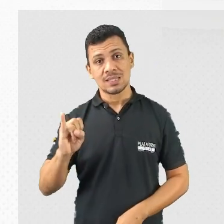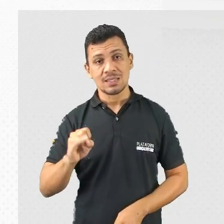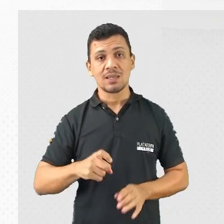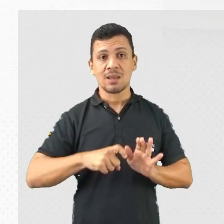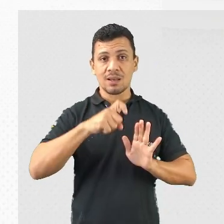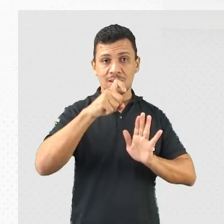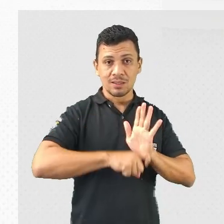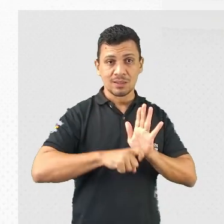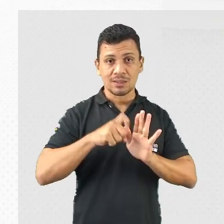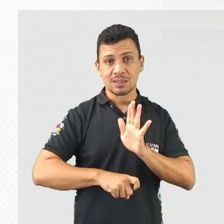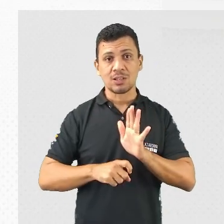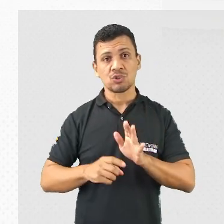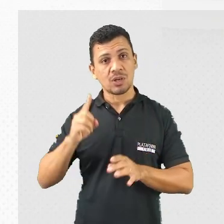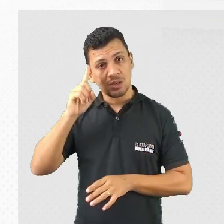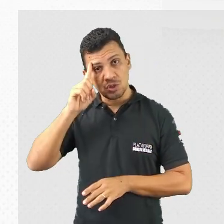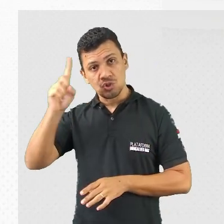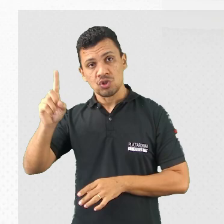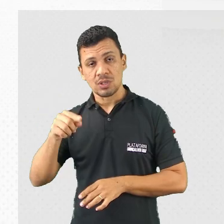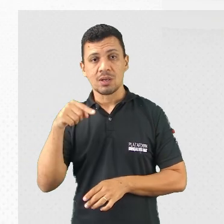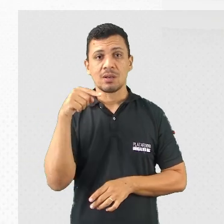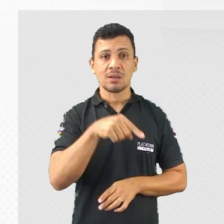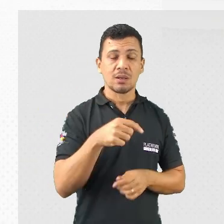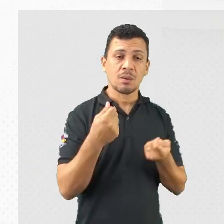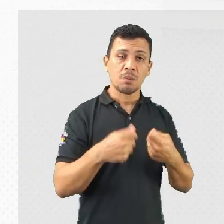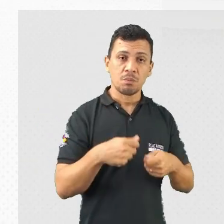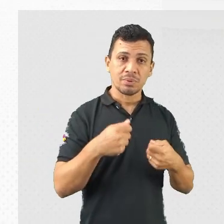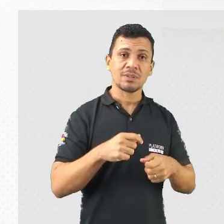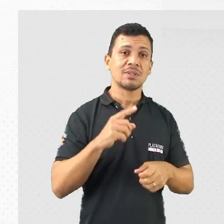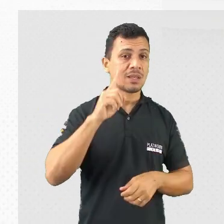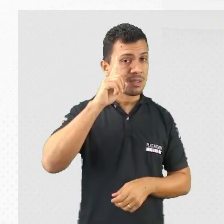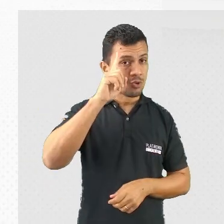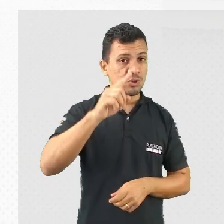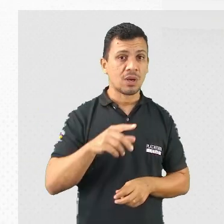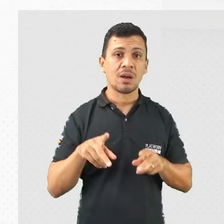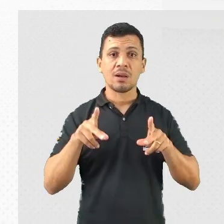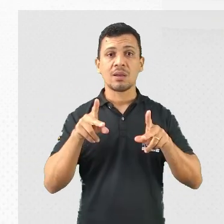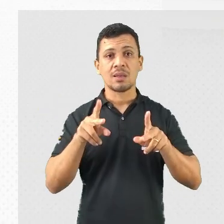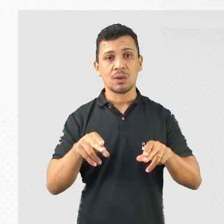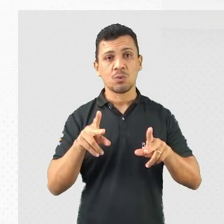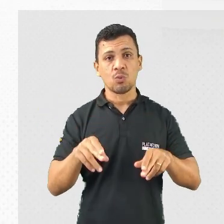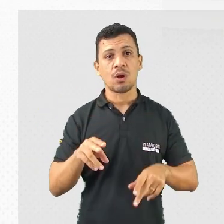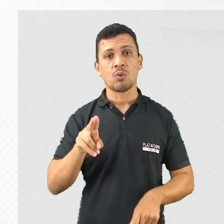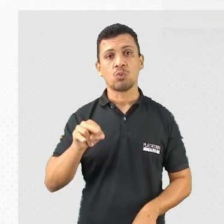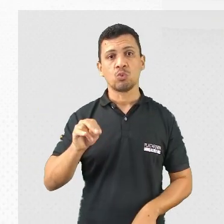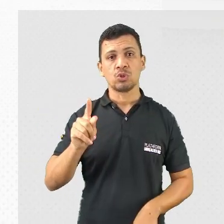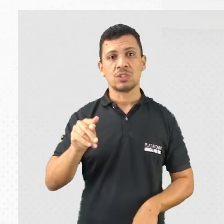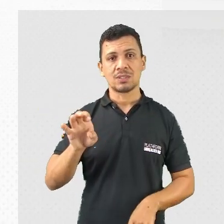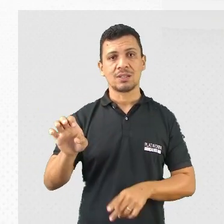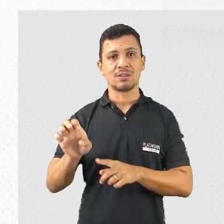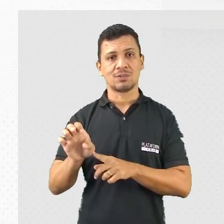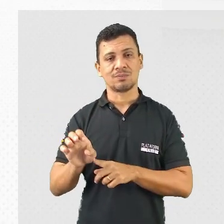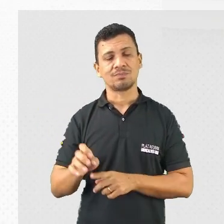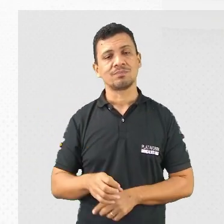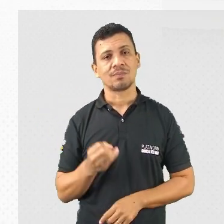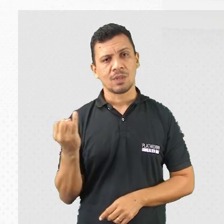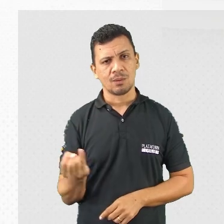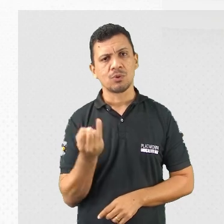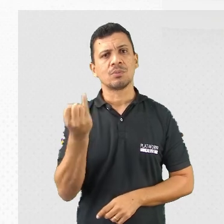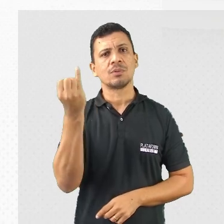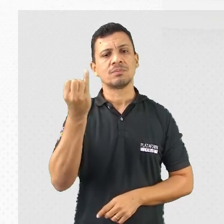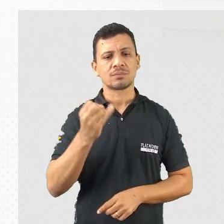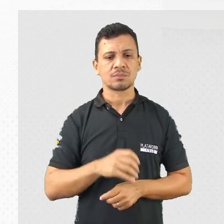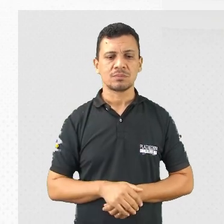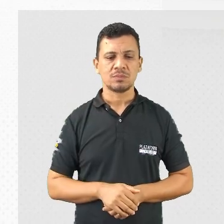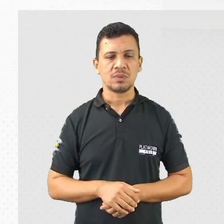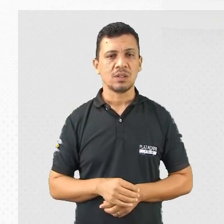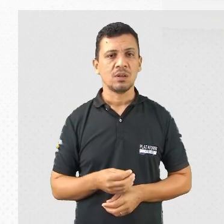usa esses dois valores na fórmula, eles devem estar sempre na mesma unidade de medida de tempo. Tá? Isso é muito importante. Eu não